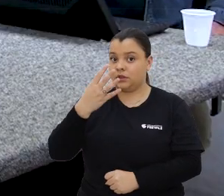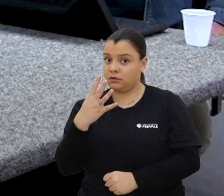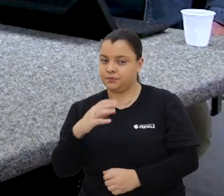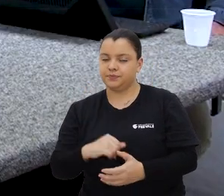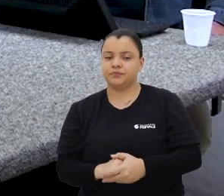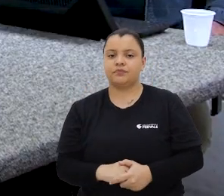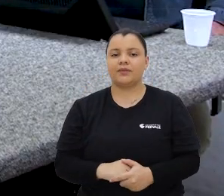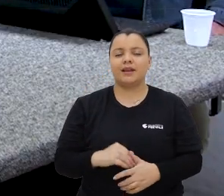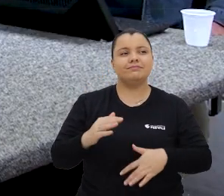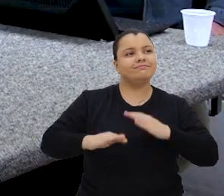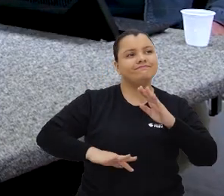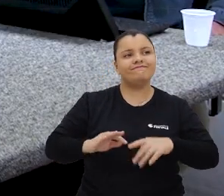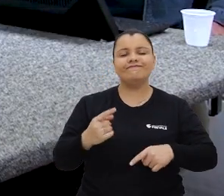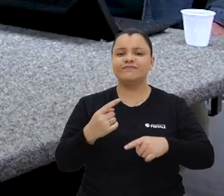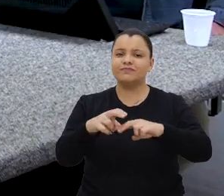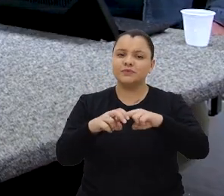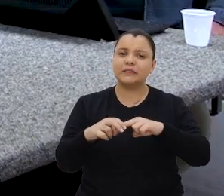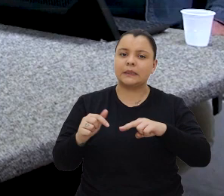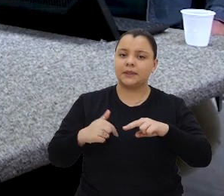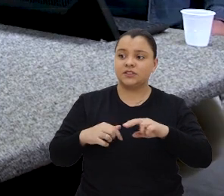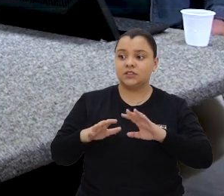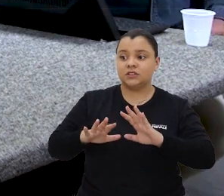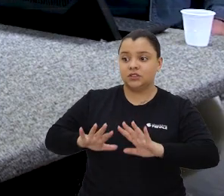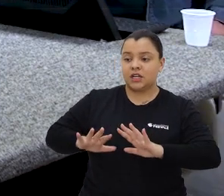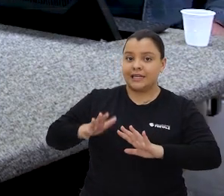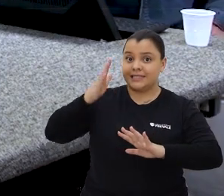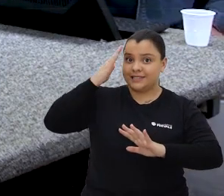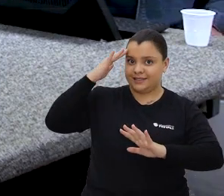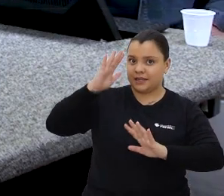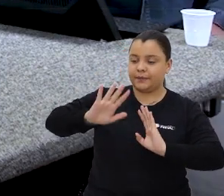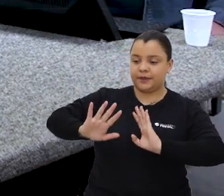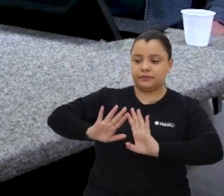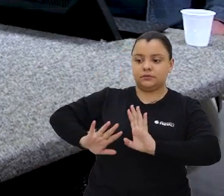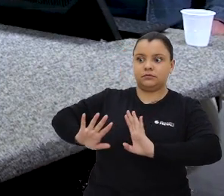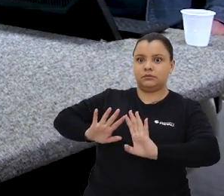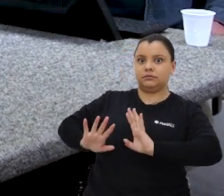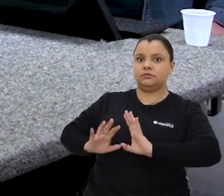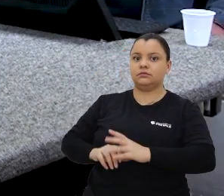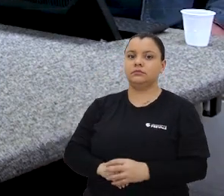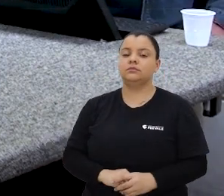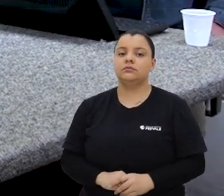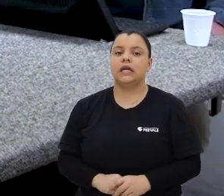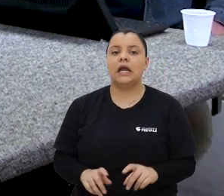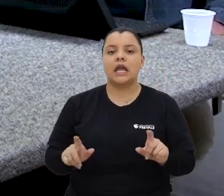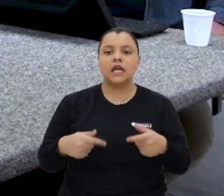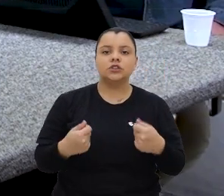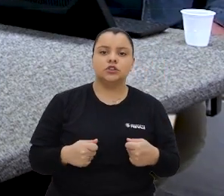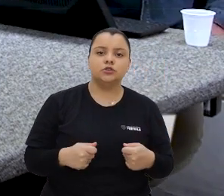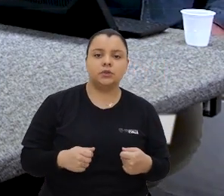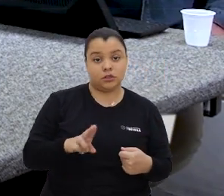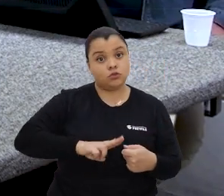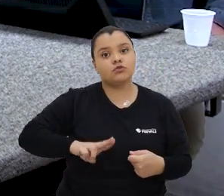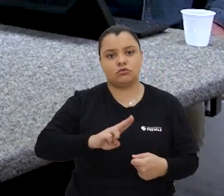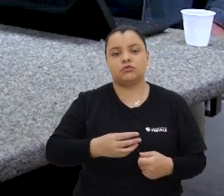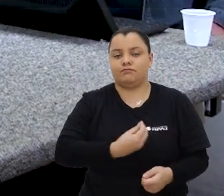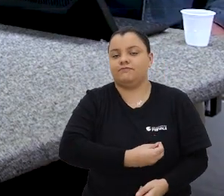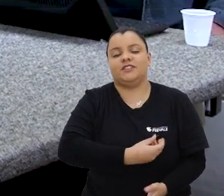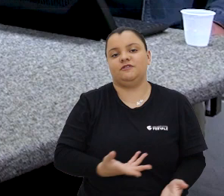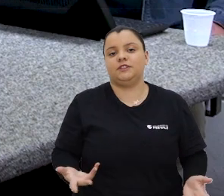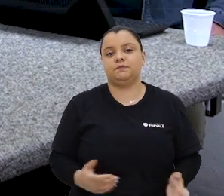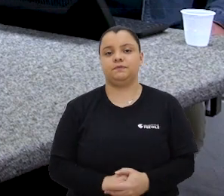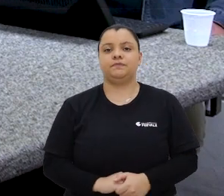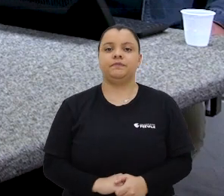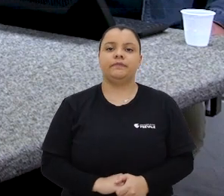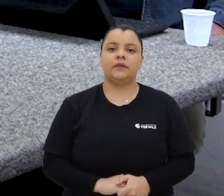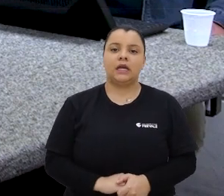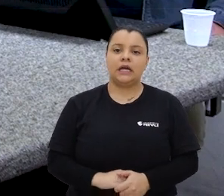mas por uma questão de autodefesa. Nossa Né? Senhora. De autodefesa. E a gente teve que usar em determinados momentos. Então